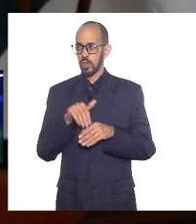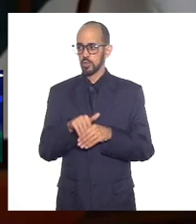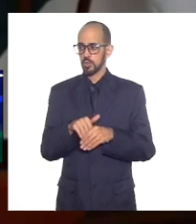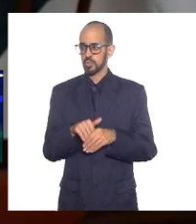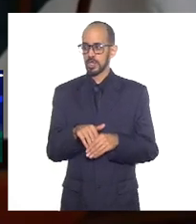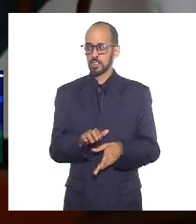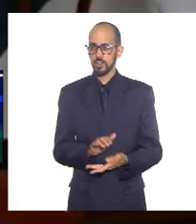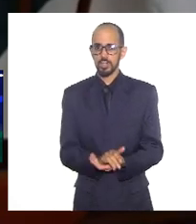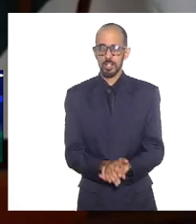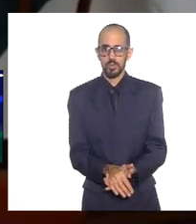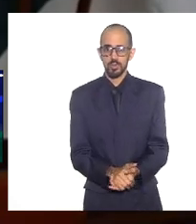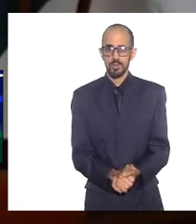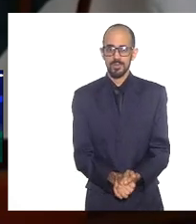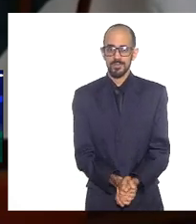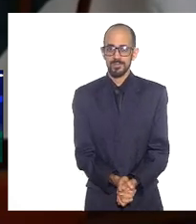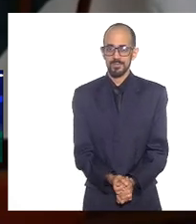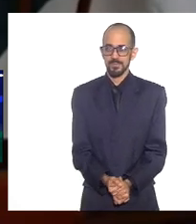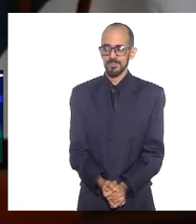em quatro anos.